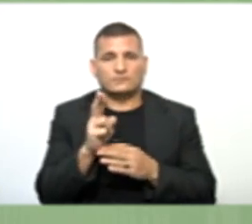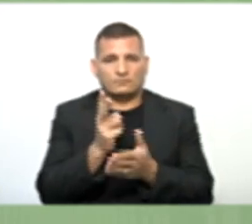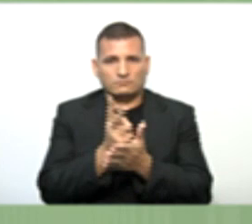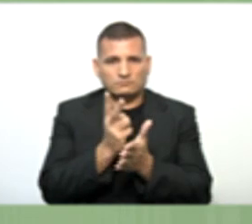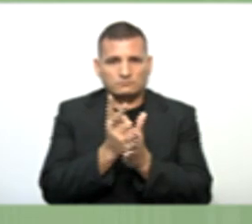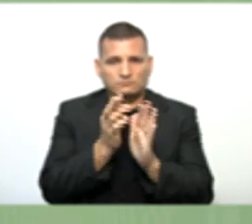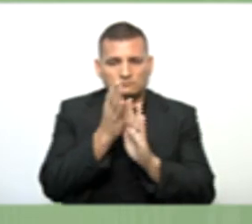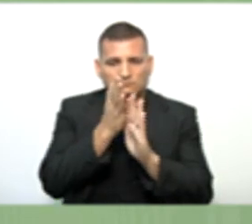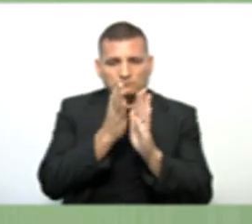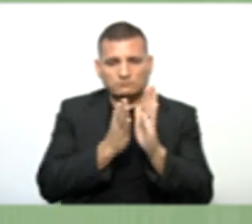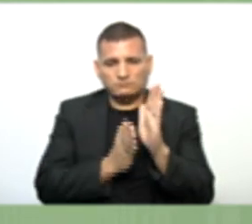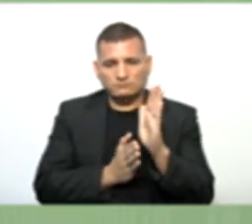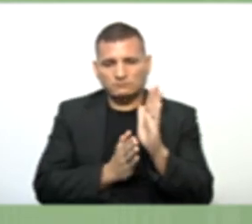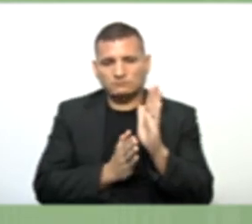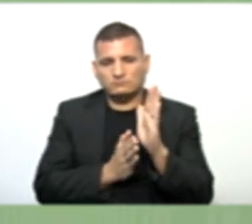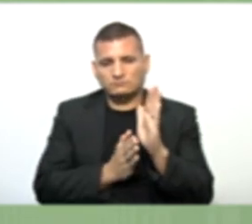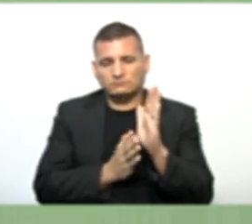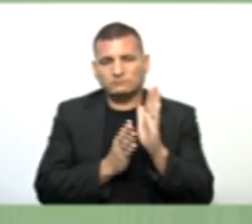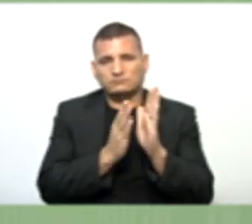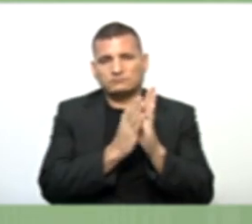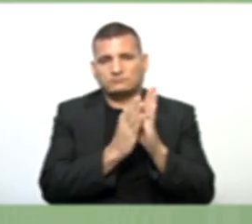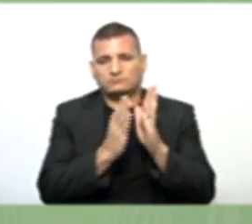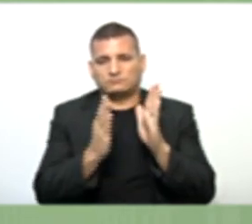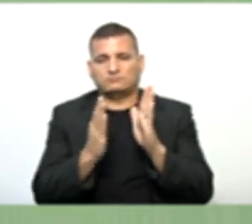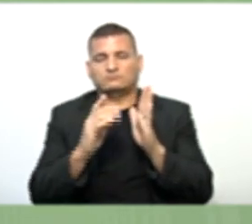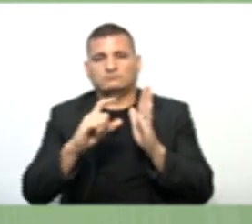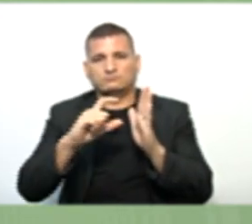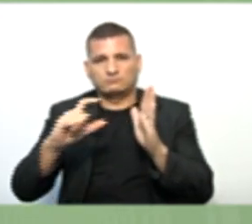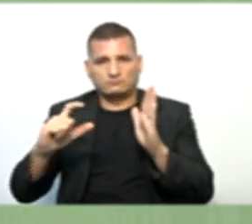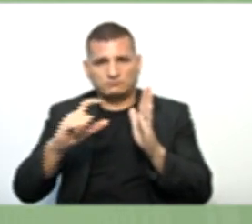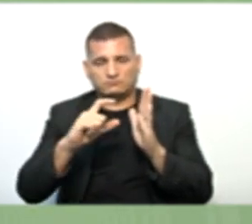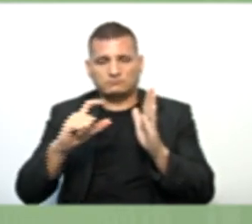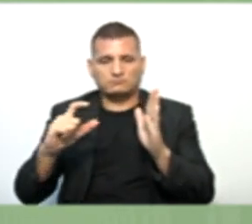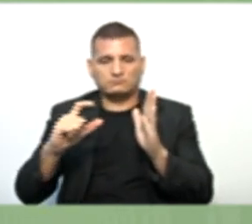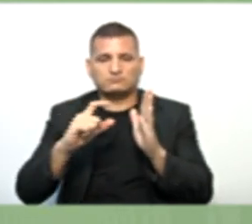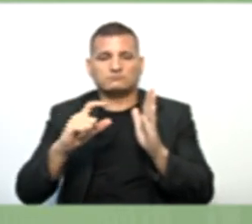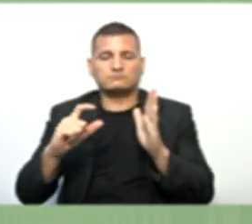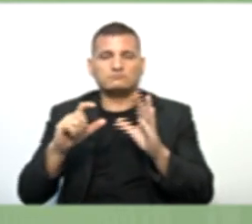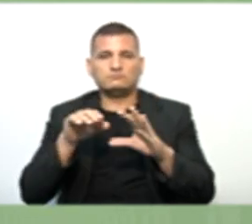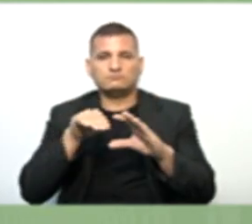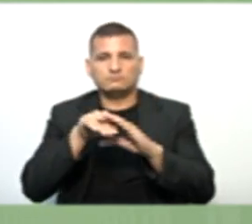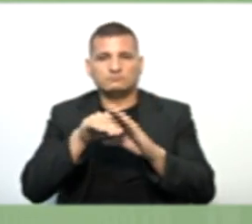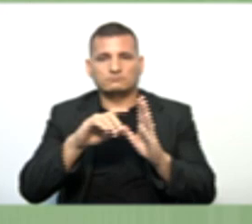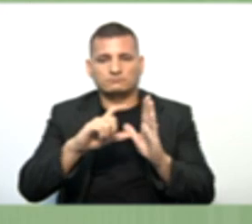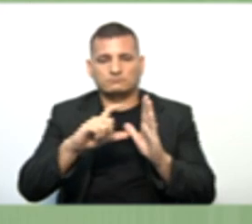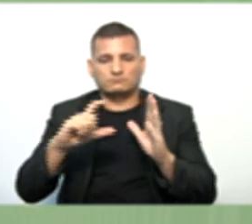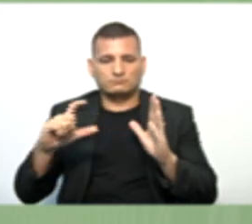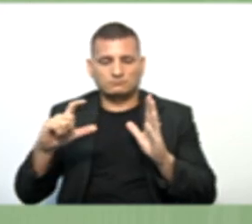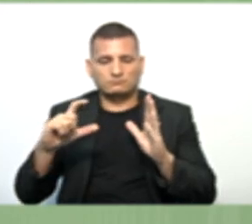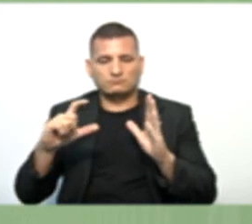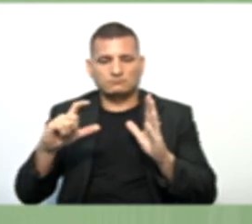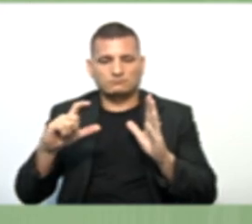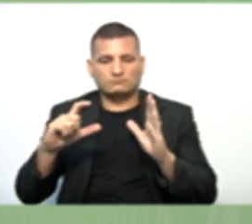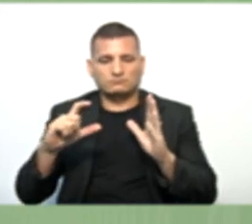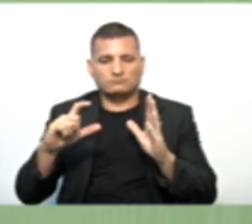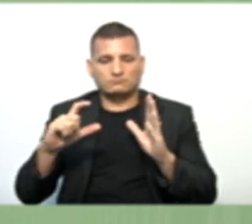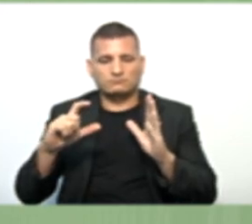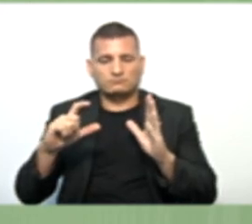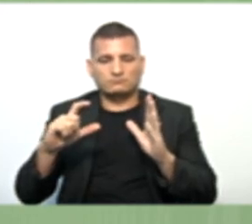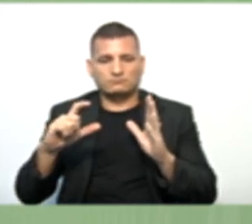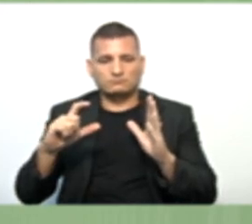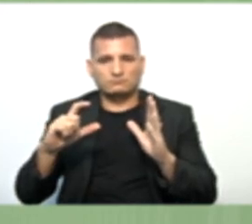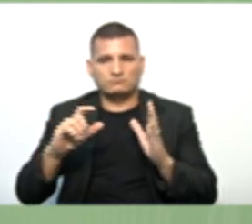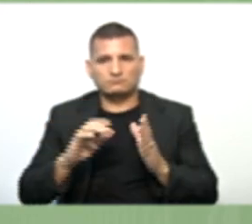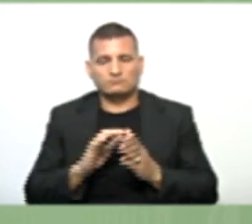linha, ó. E os comandos que estão dentro do for estão aqui na mesma linha vertical, certo? Na mesma indentação.